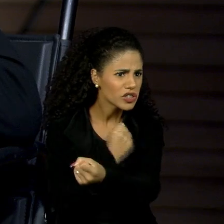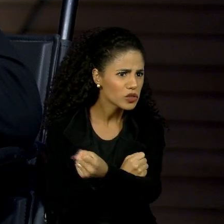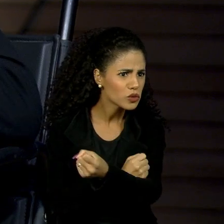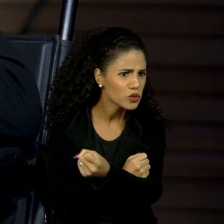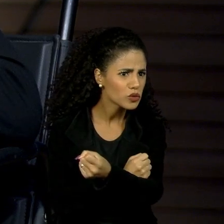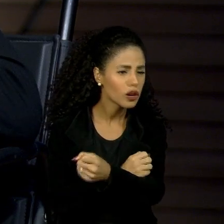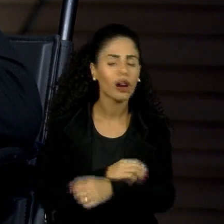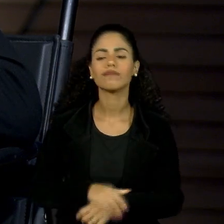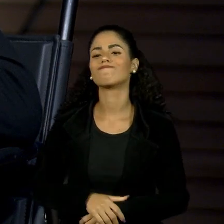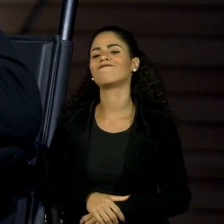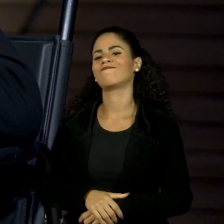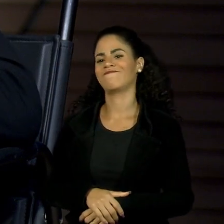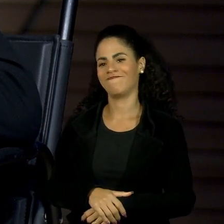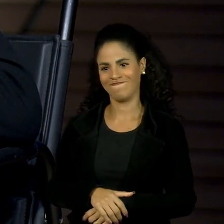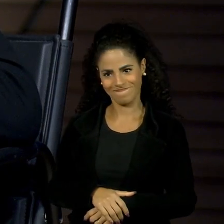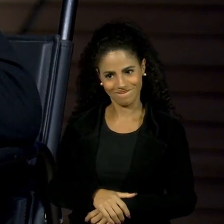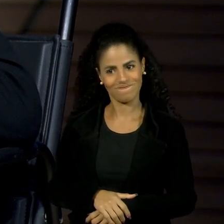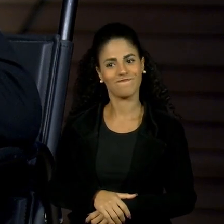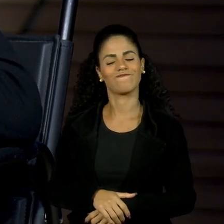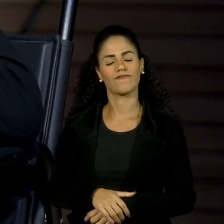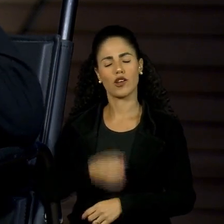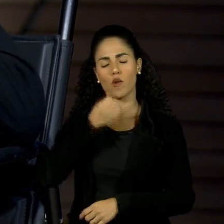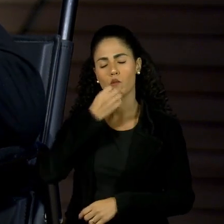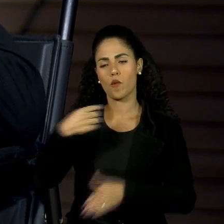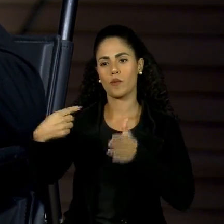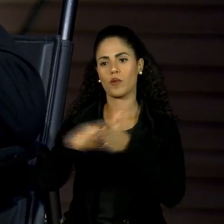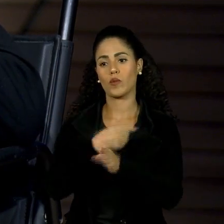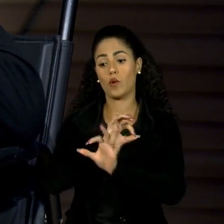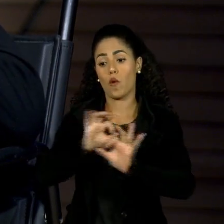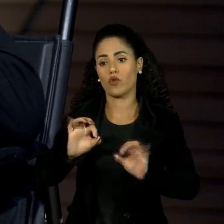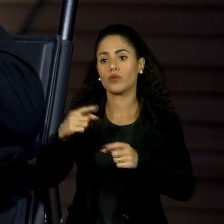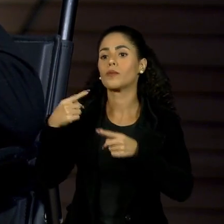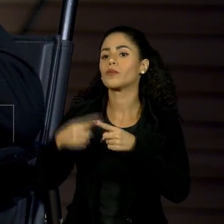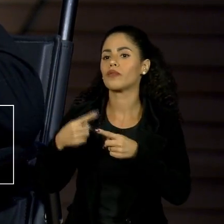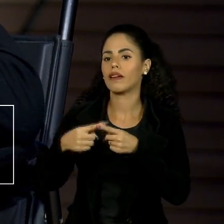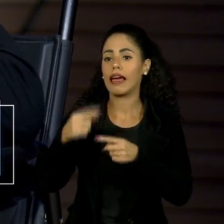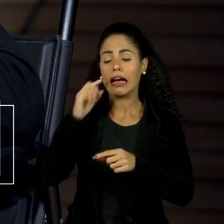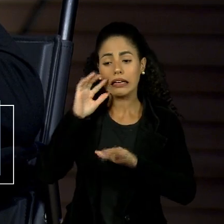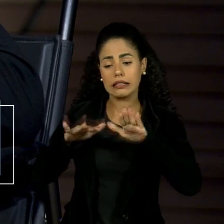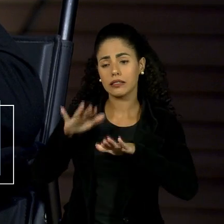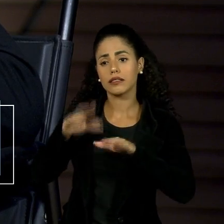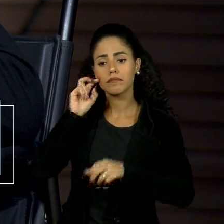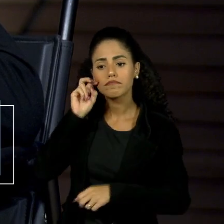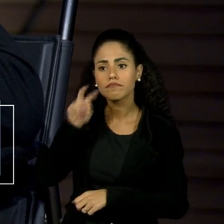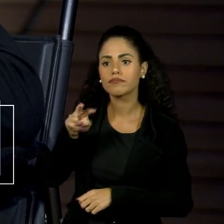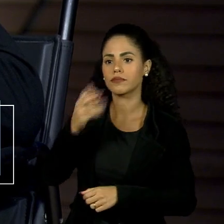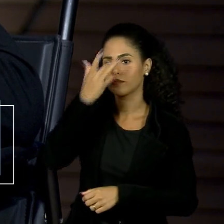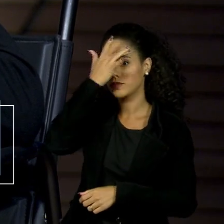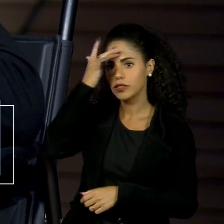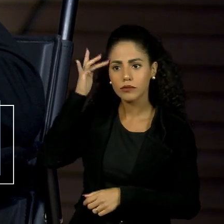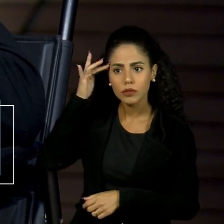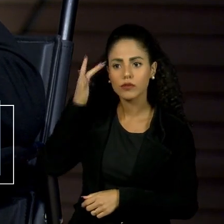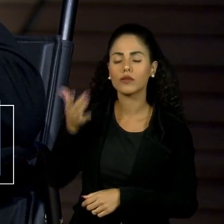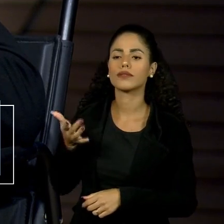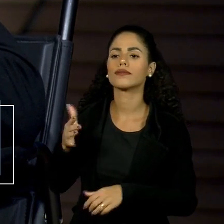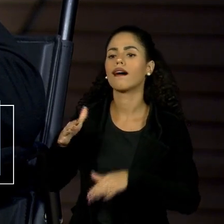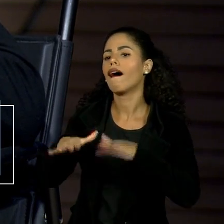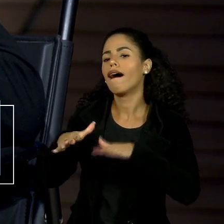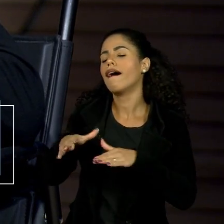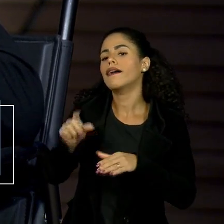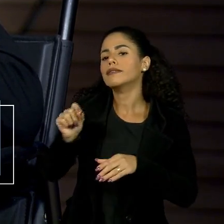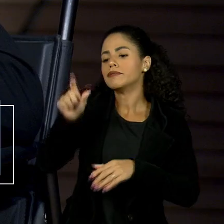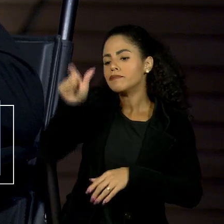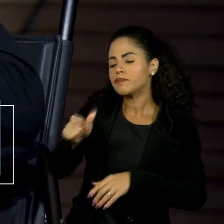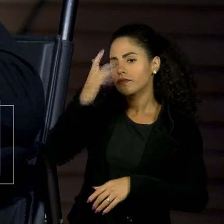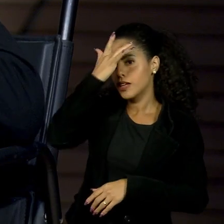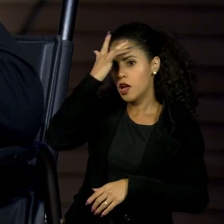Com certeza. E que boa pergunta. Porque quando eu ouço falar essa questão de, olha, o